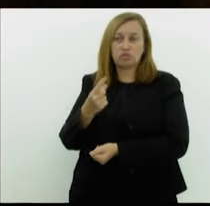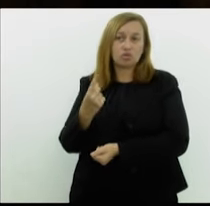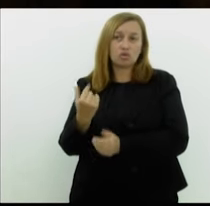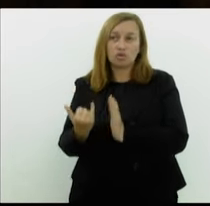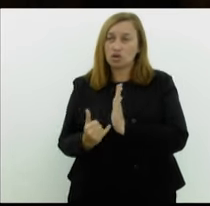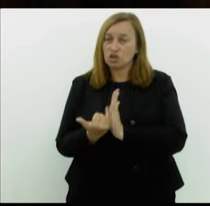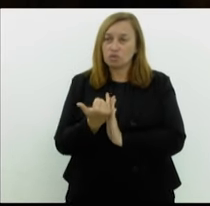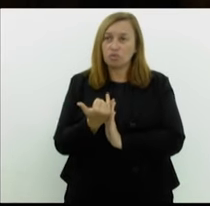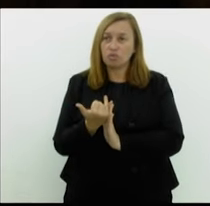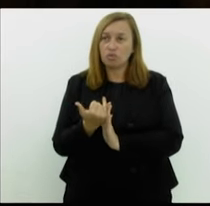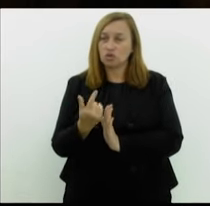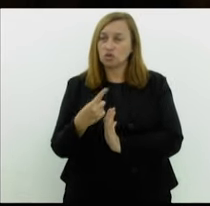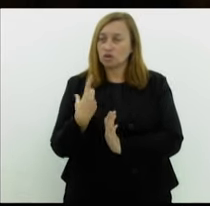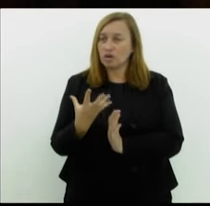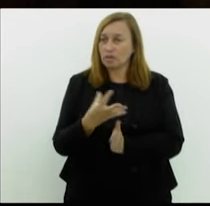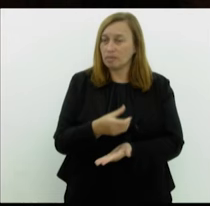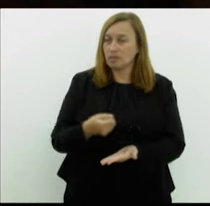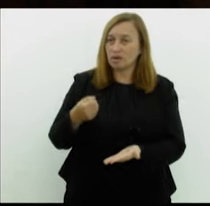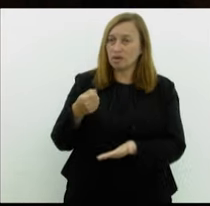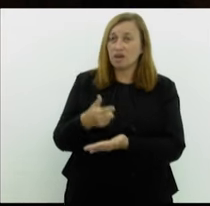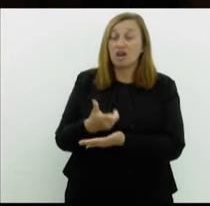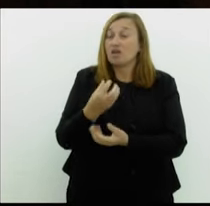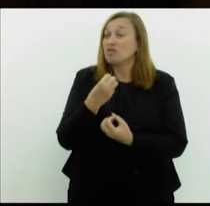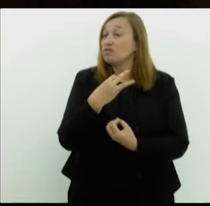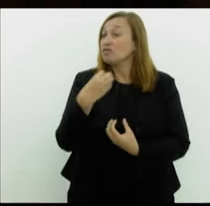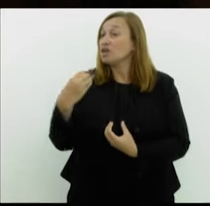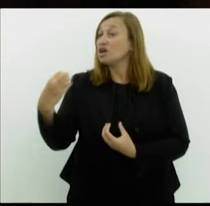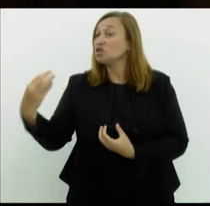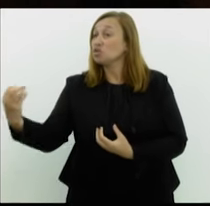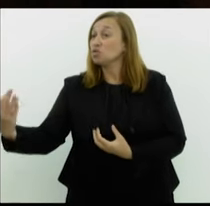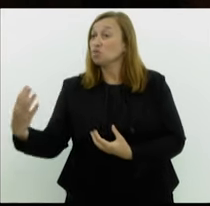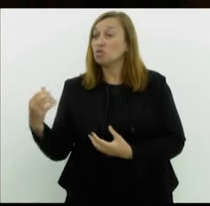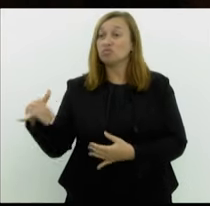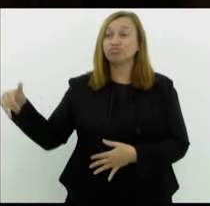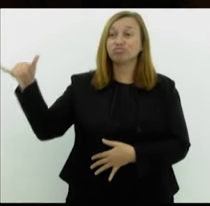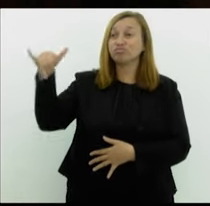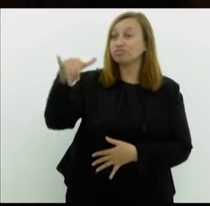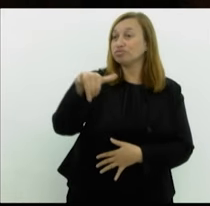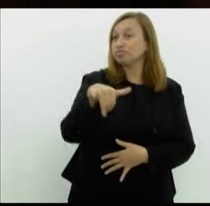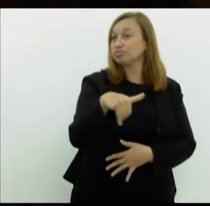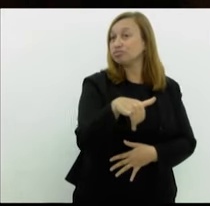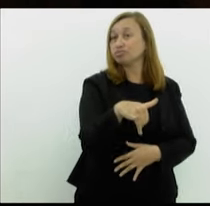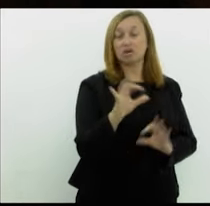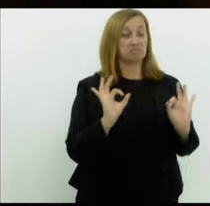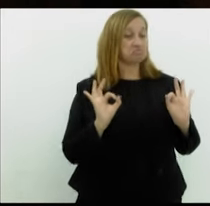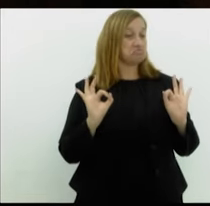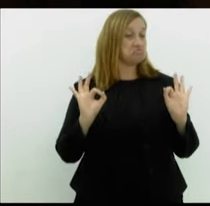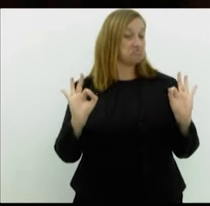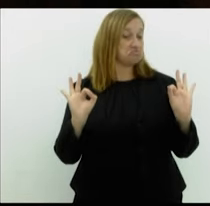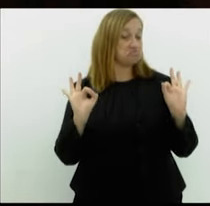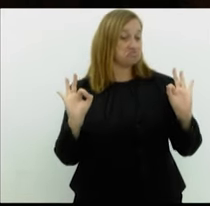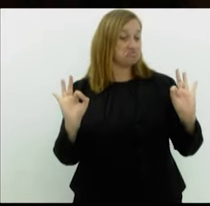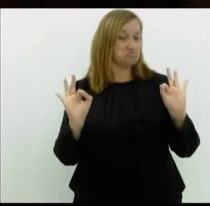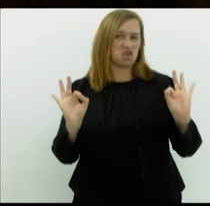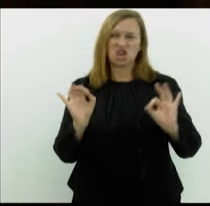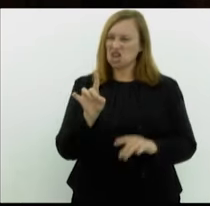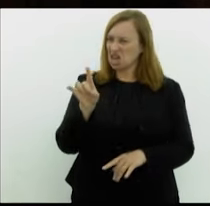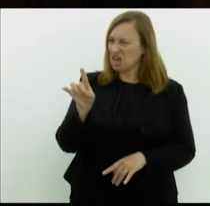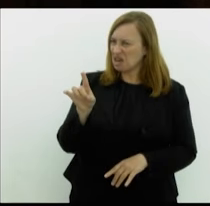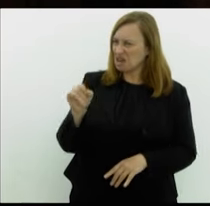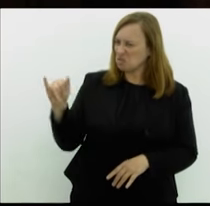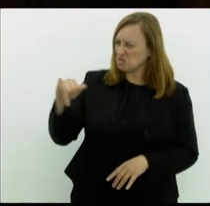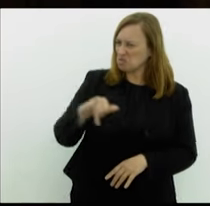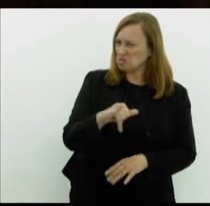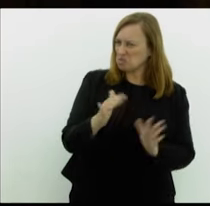rodou boa parte do mundo de primeira classe, que ele só voa de primeira classe. Ele não vai num voo convencional,